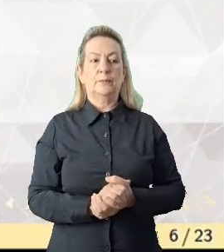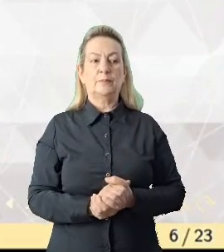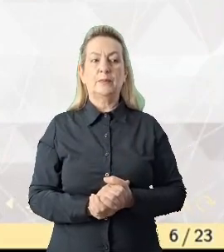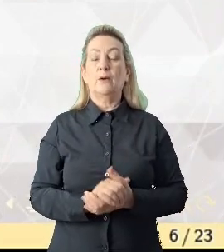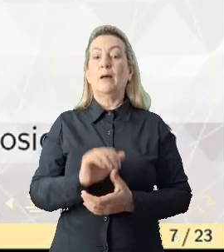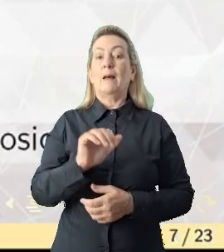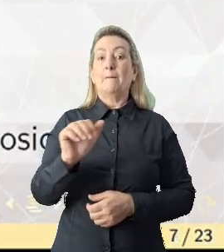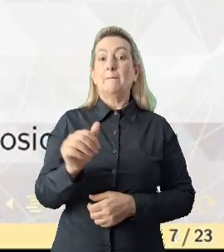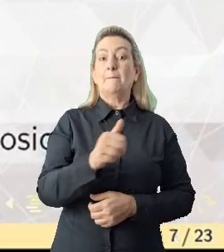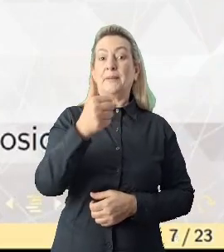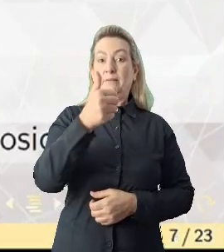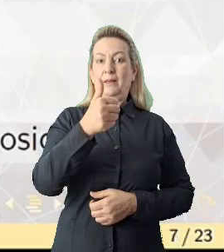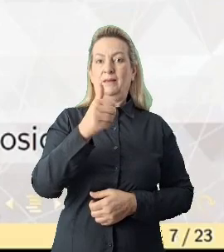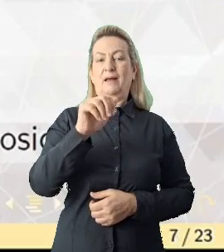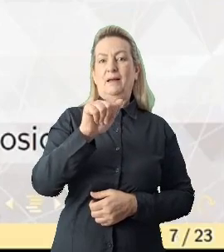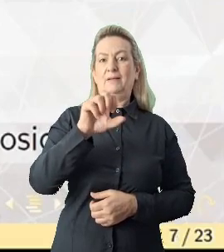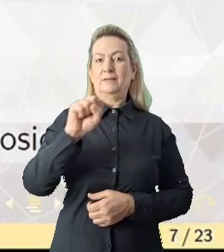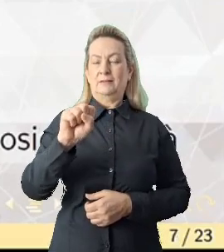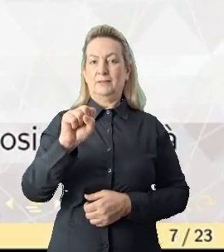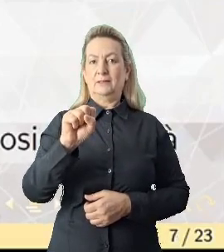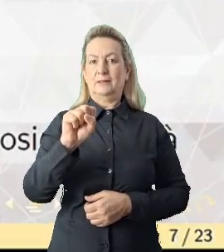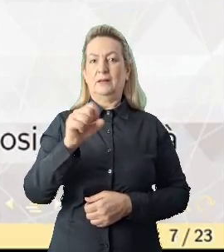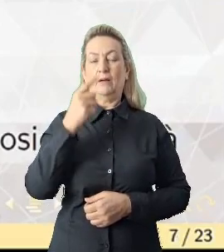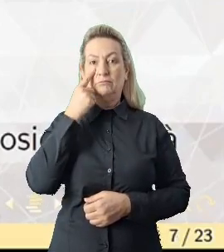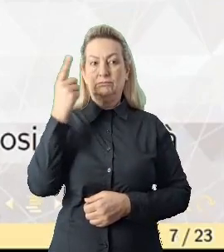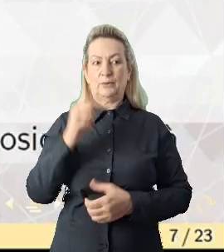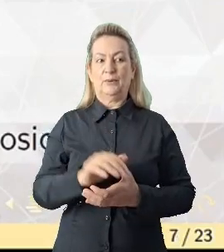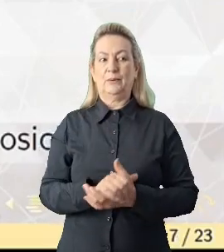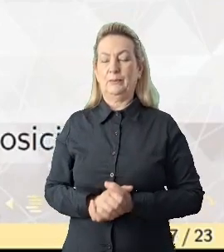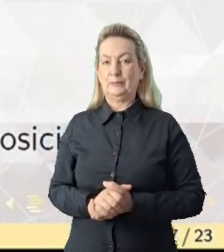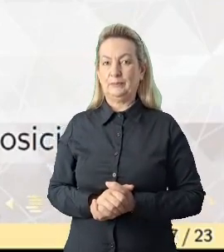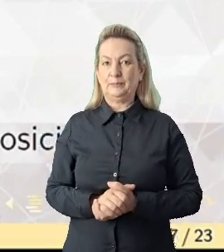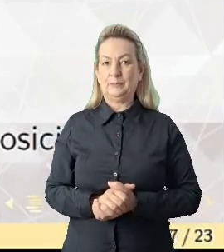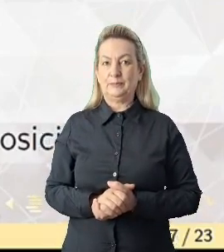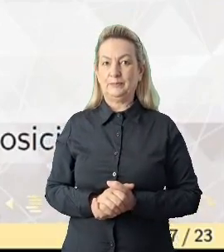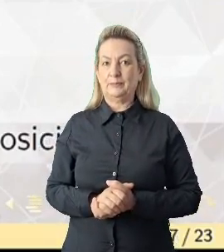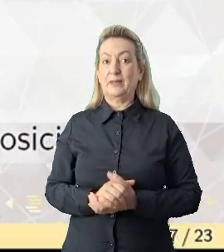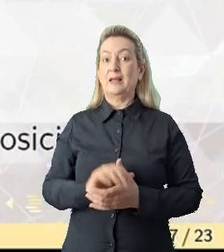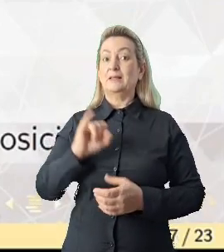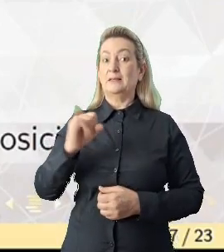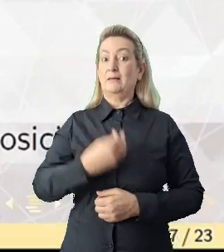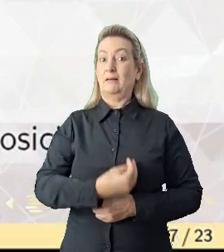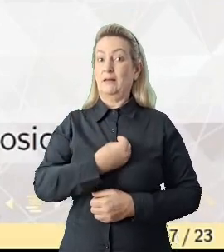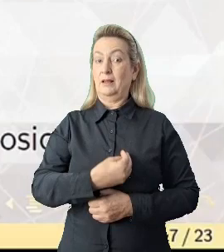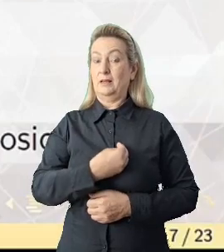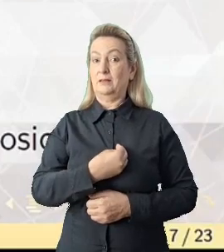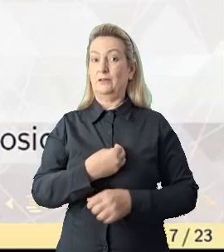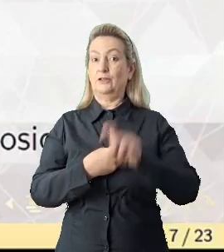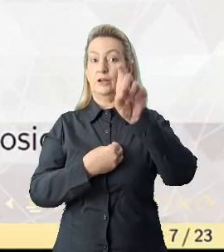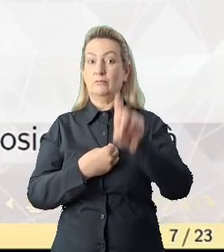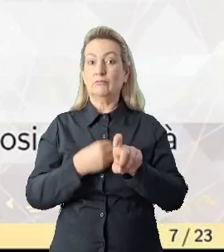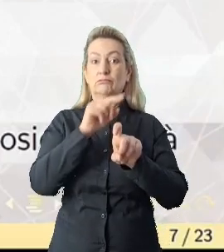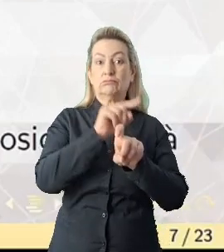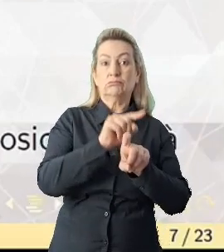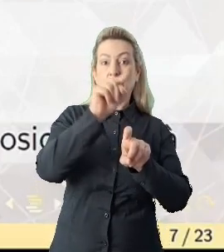Primeira simetria de Pearson. A primeira simetria de Pearson está associada à diferença entre a média e a moda dividida pelo